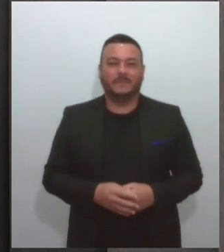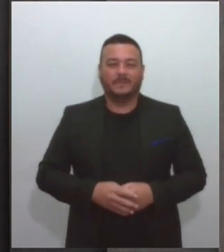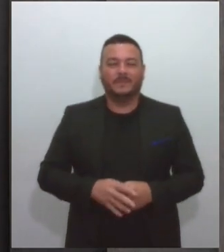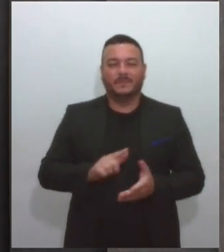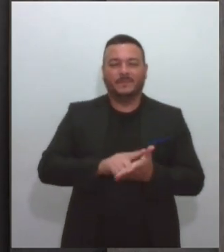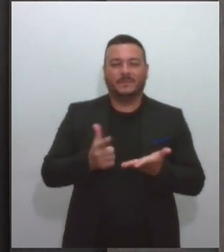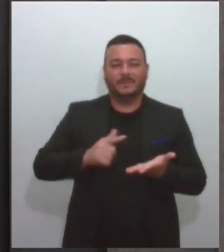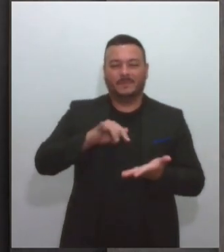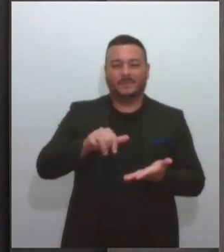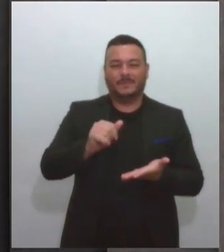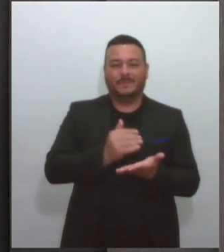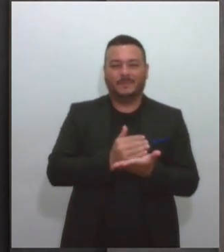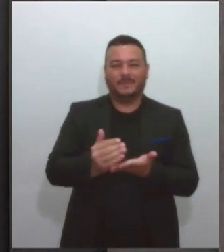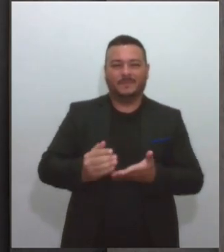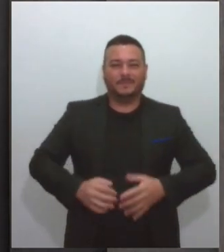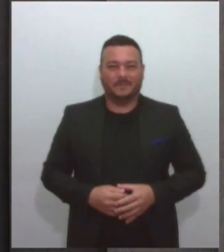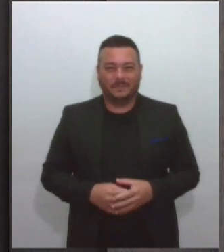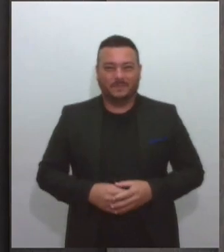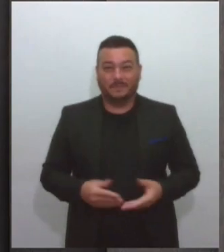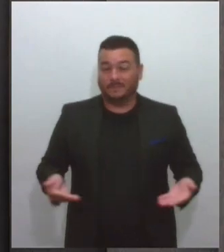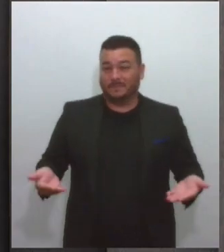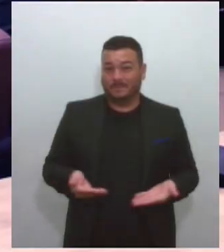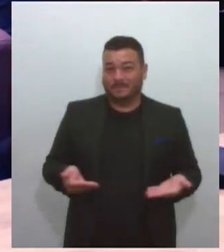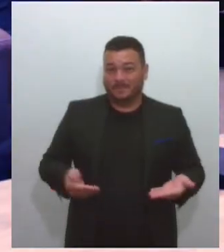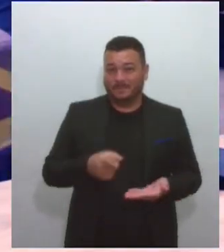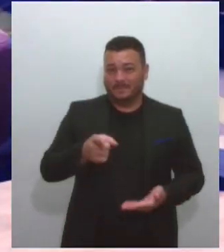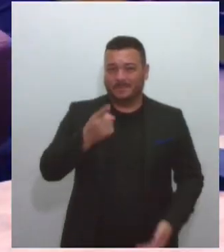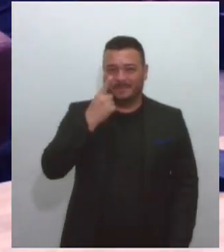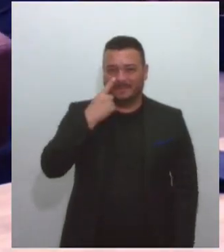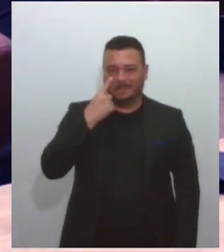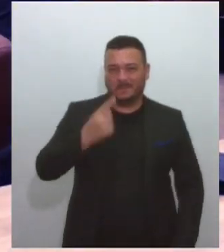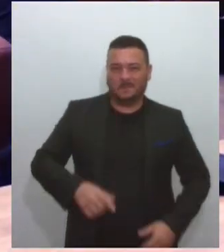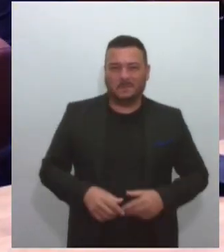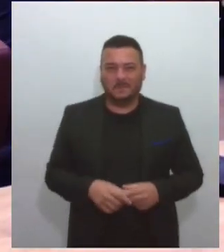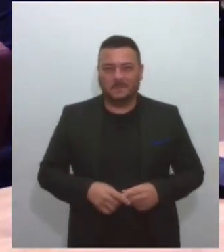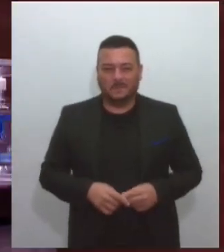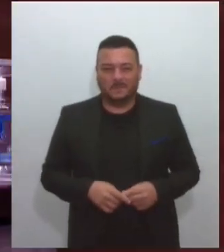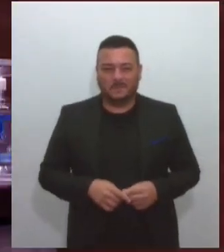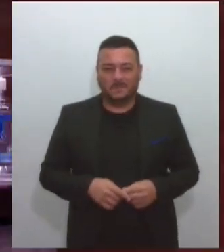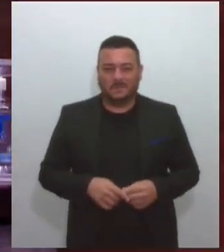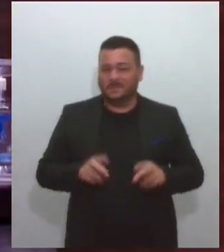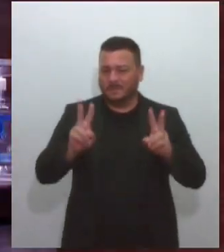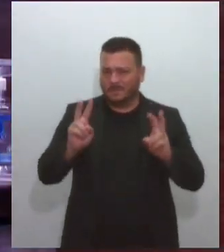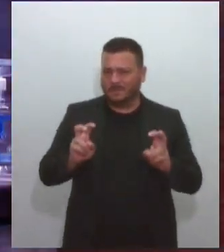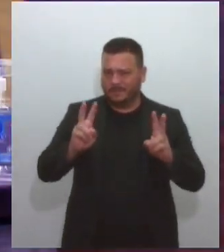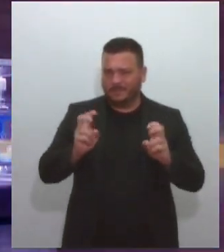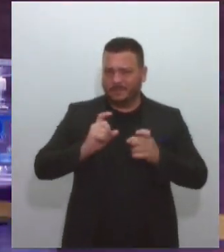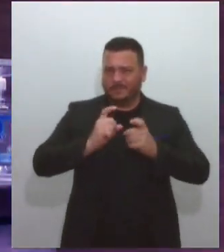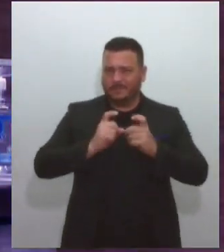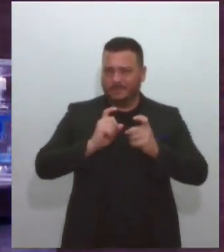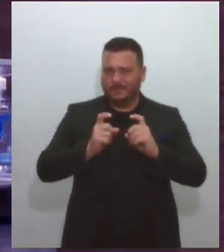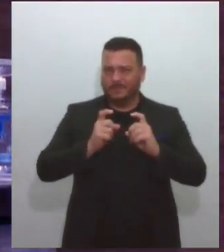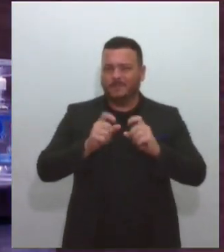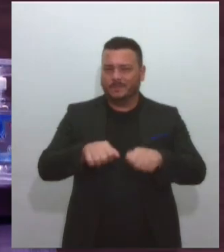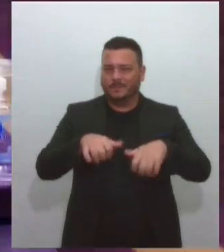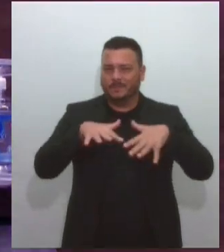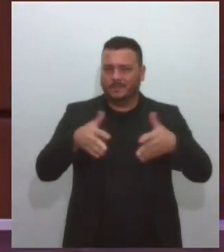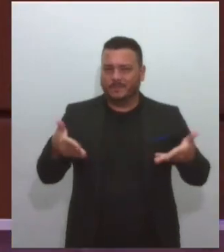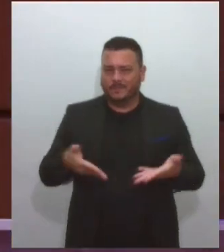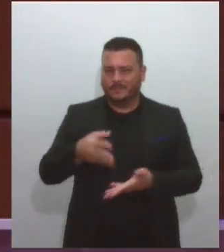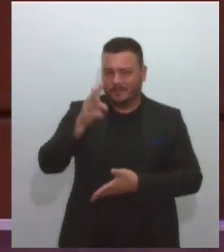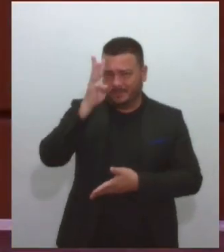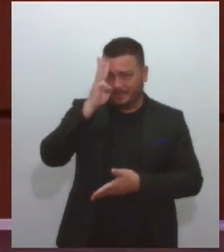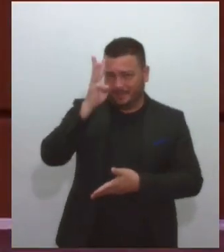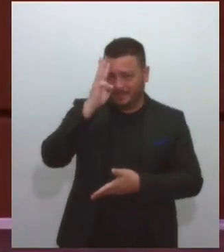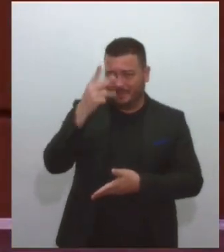no ar. E hoje você vai ver. Os assuntos da sessão plenária desta terça-feira na